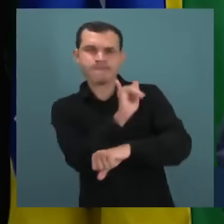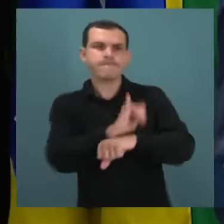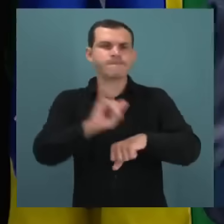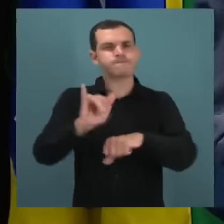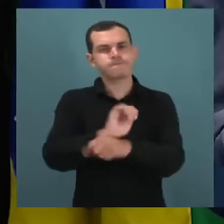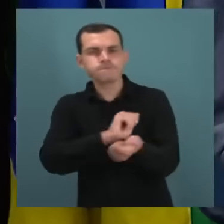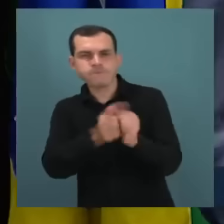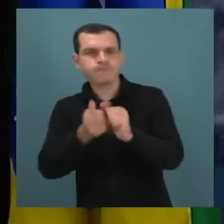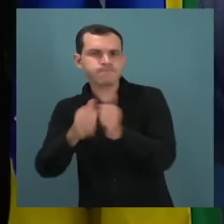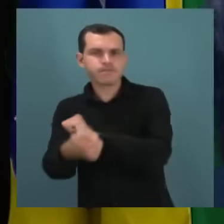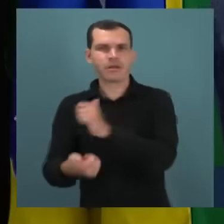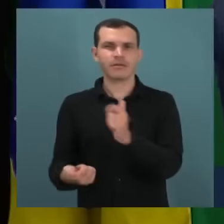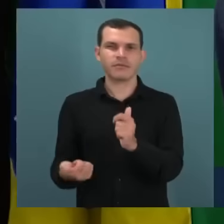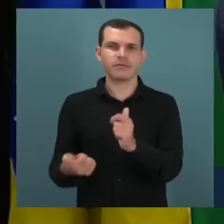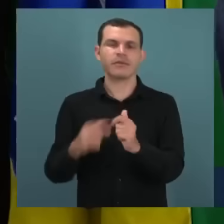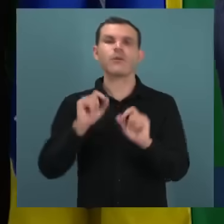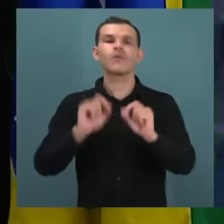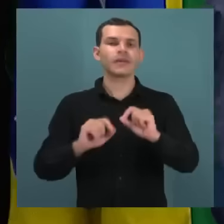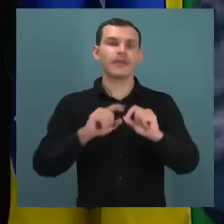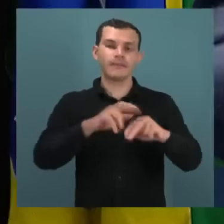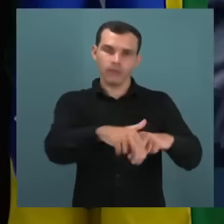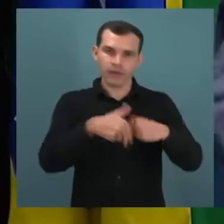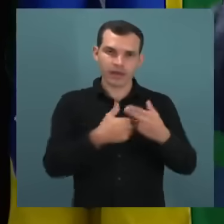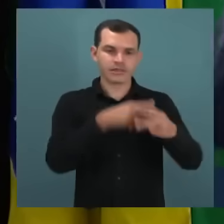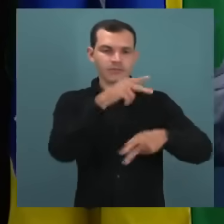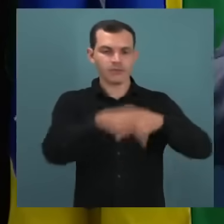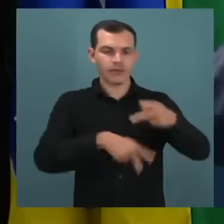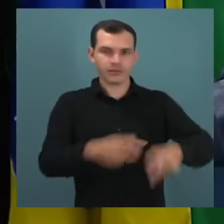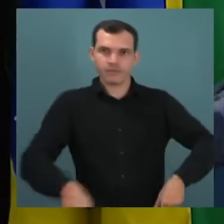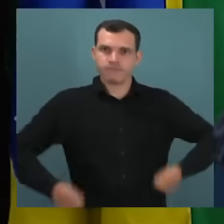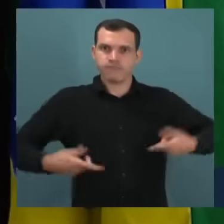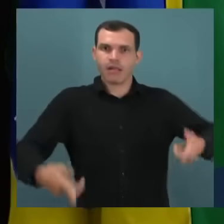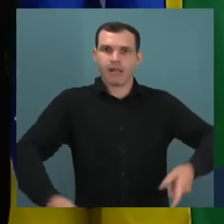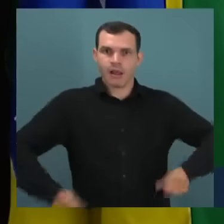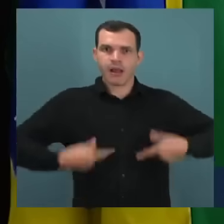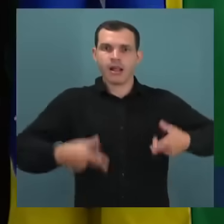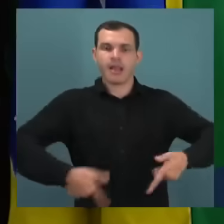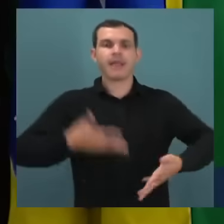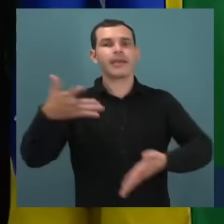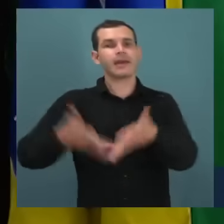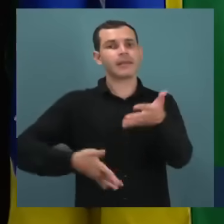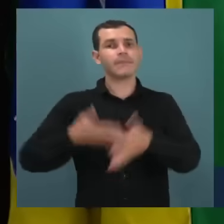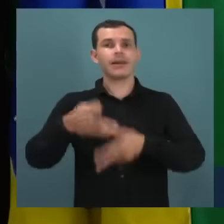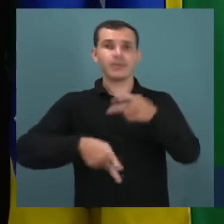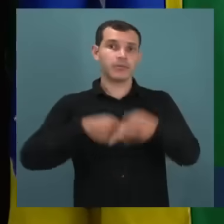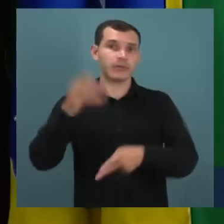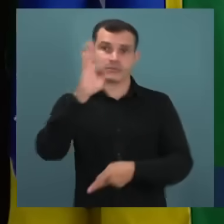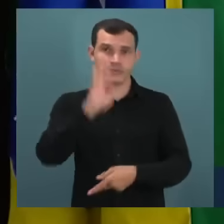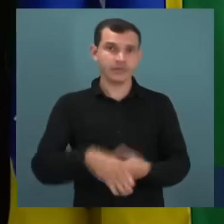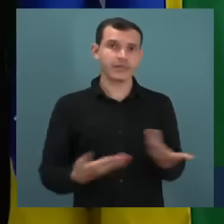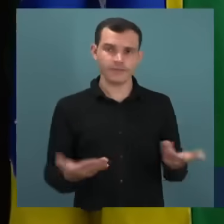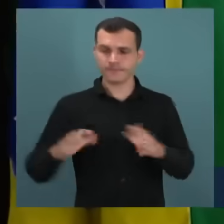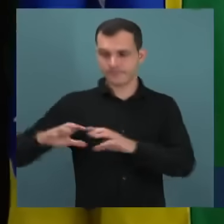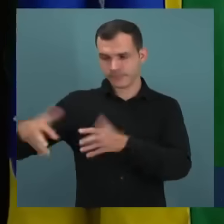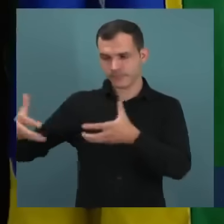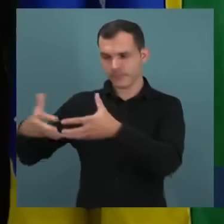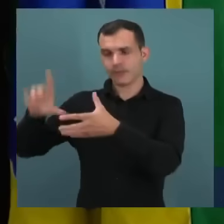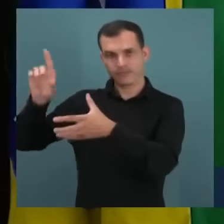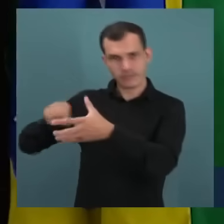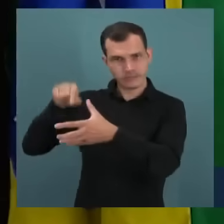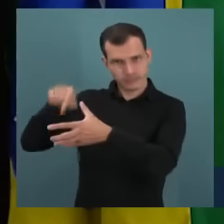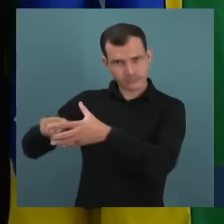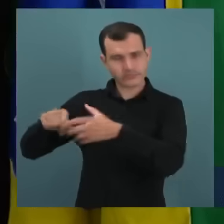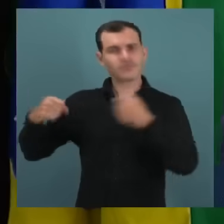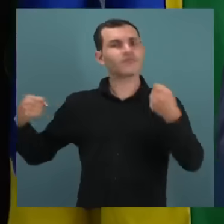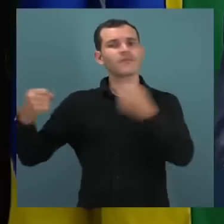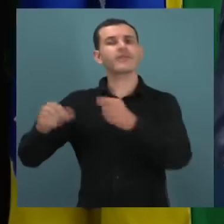improvisação, do populismo exacerbado que tanto mal faz à população brasileira. A direita, meus amigos,